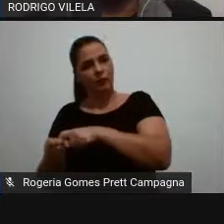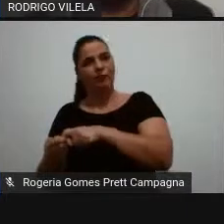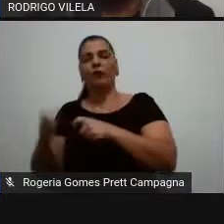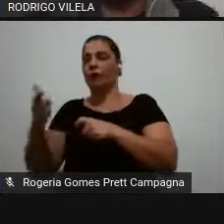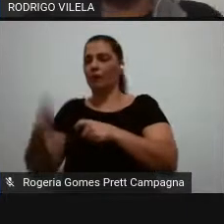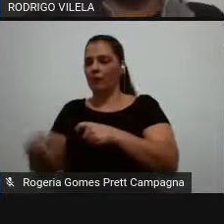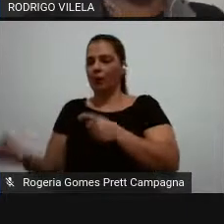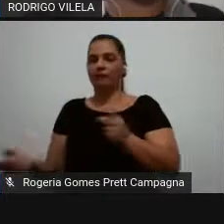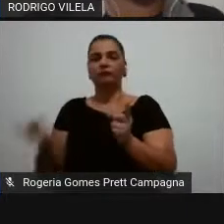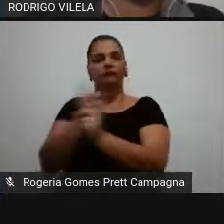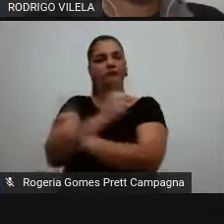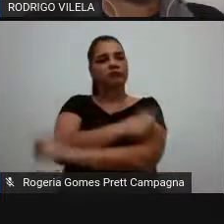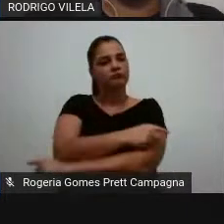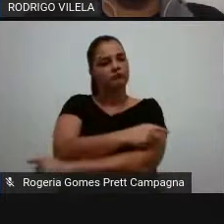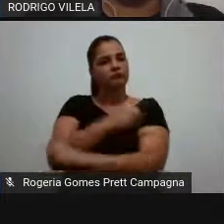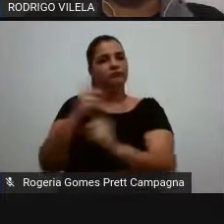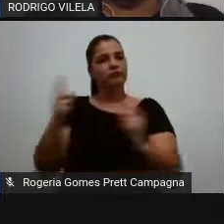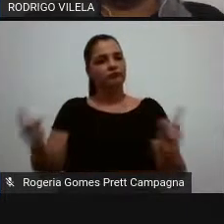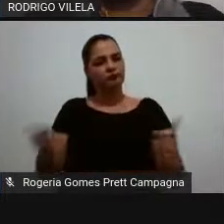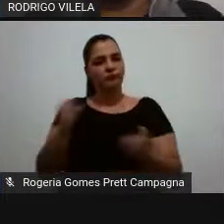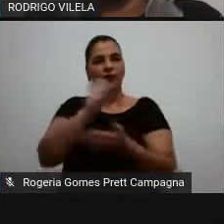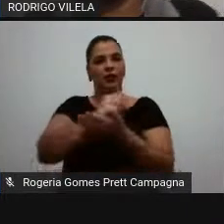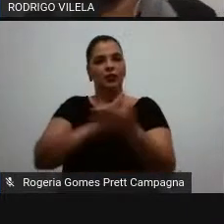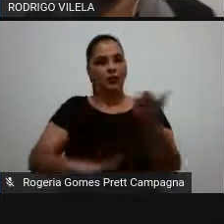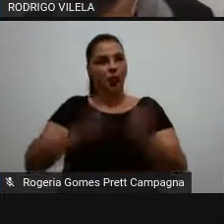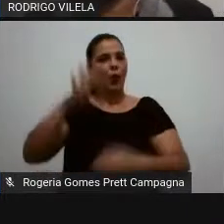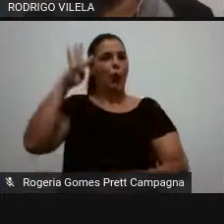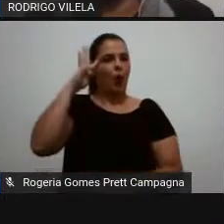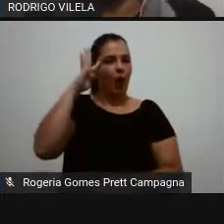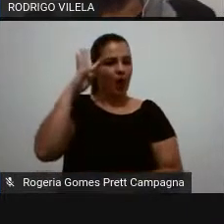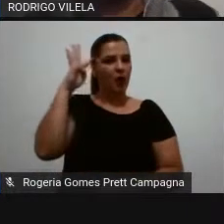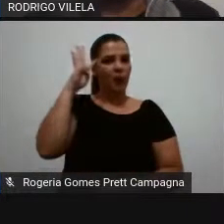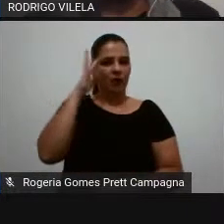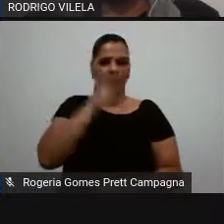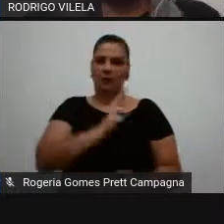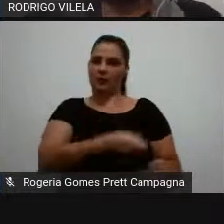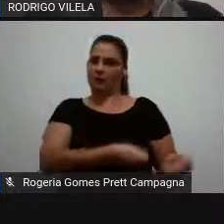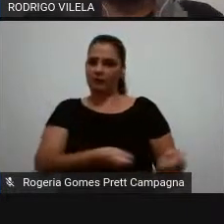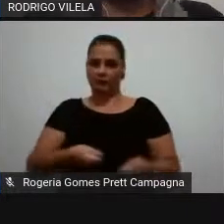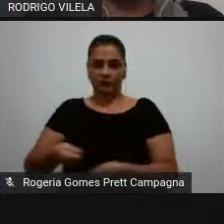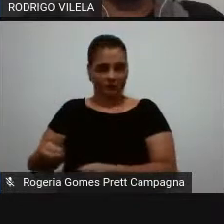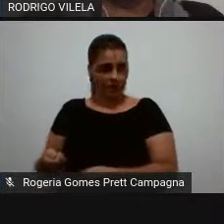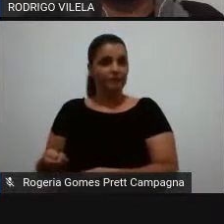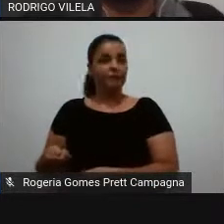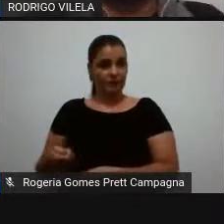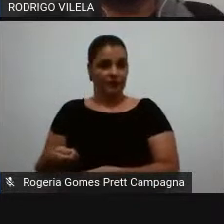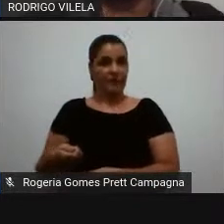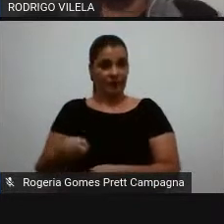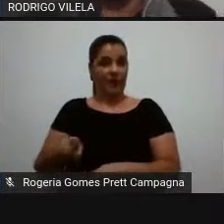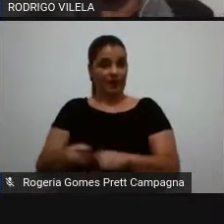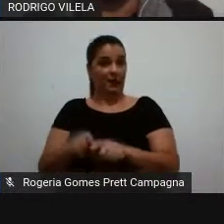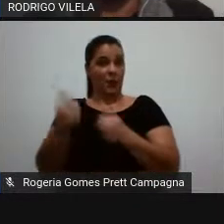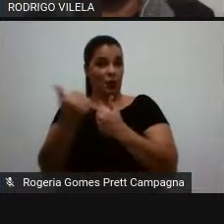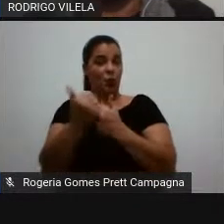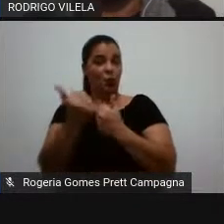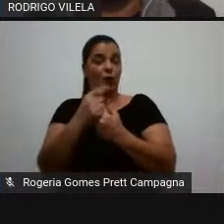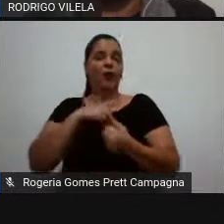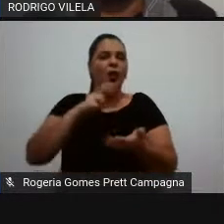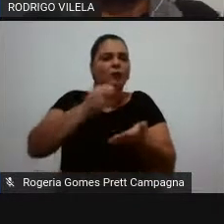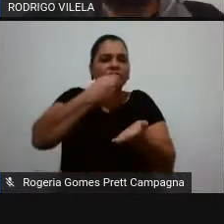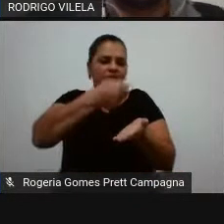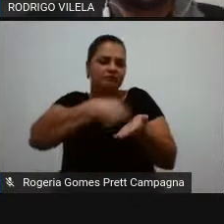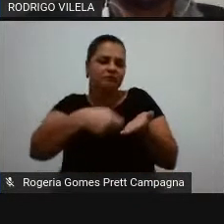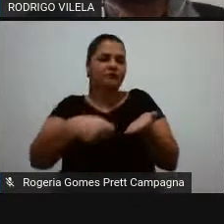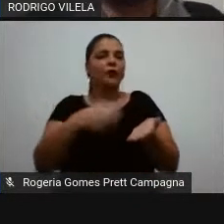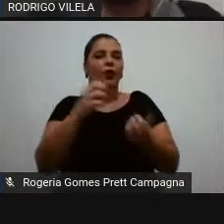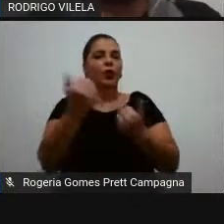atividades. E é muito interessante que, nesse momento, essa tutoria também tem muita importância, porque sempre que vem buscar, tem um bilhete do tutor,